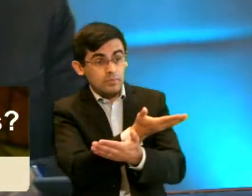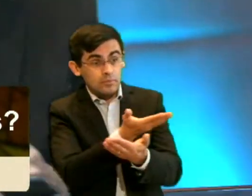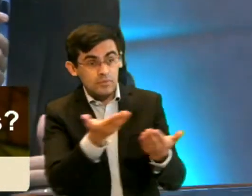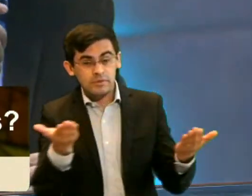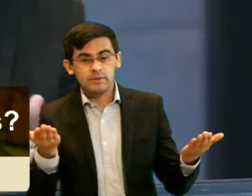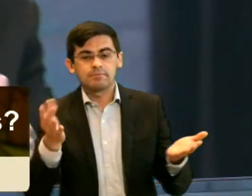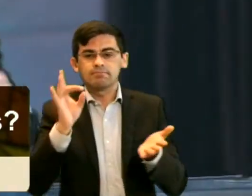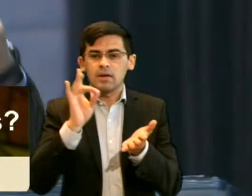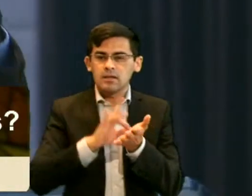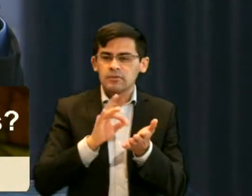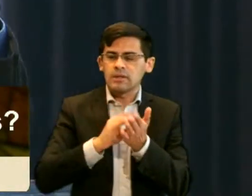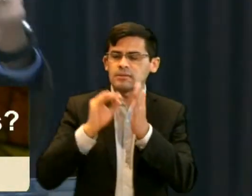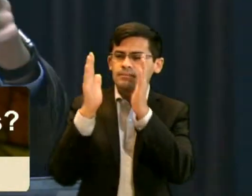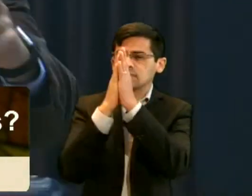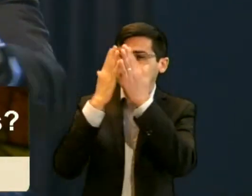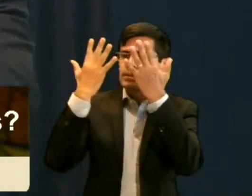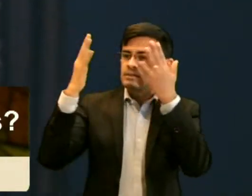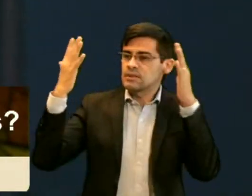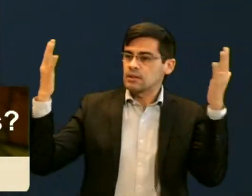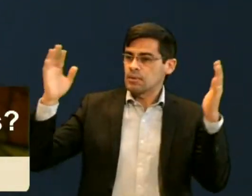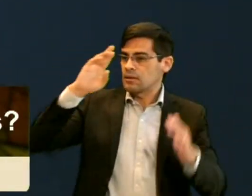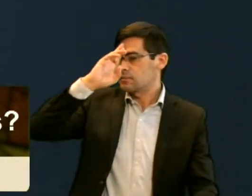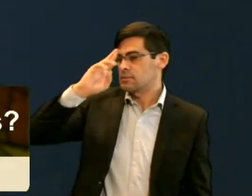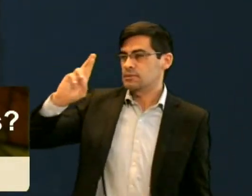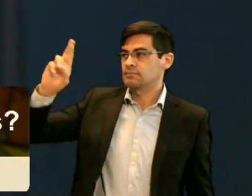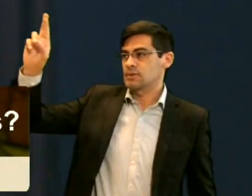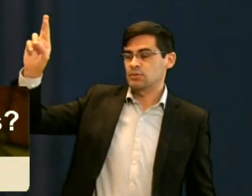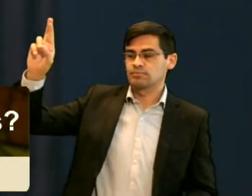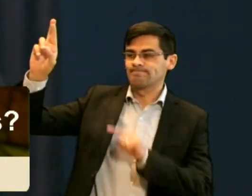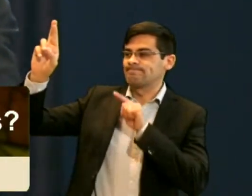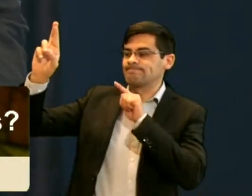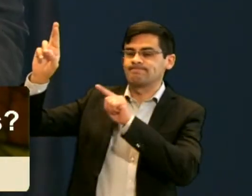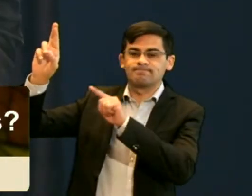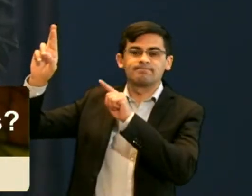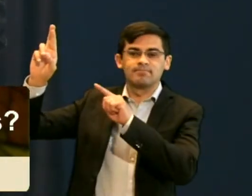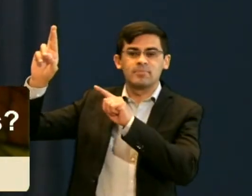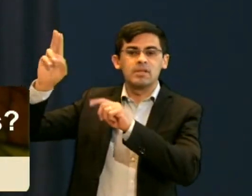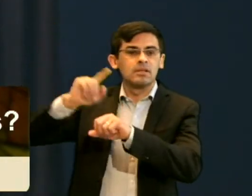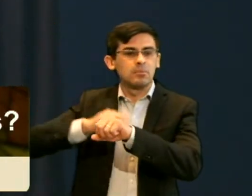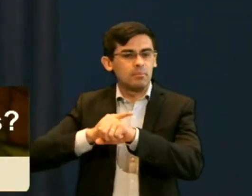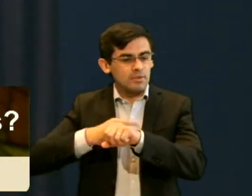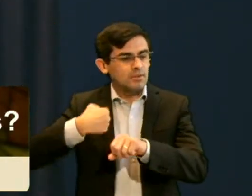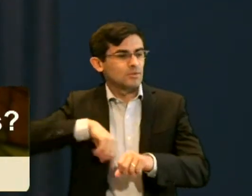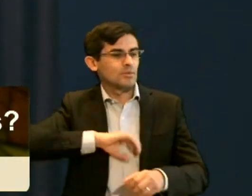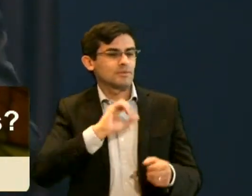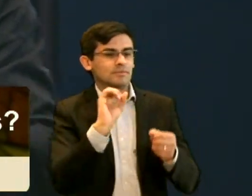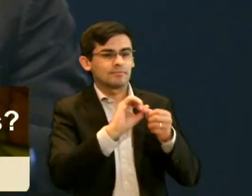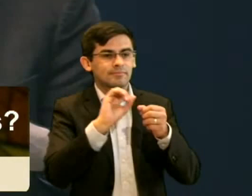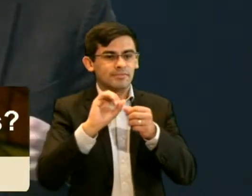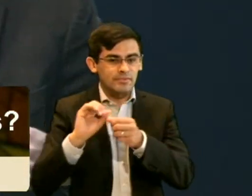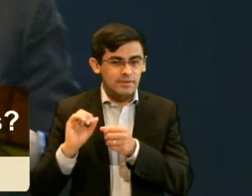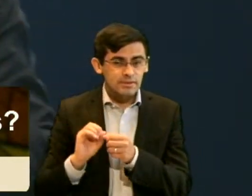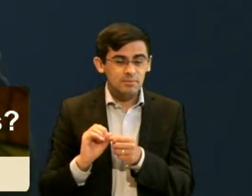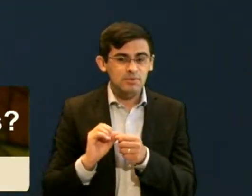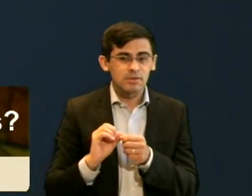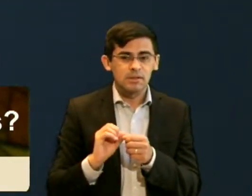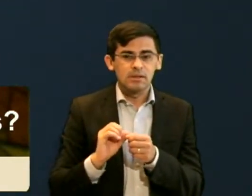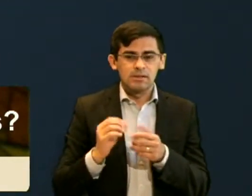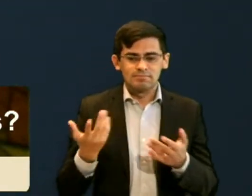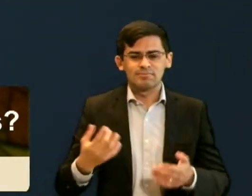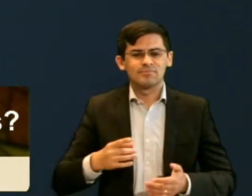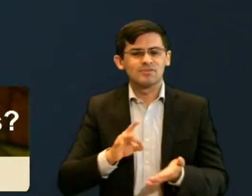convidar a exaltar ao Senhor. E enquanto nós fazemos isso, nesse